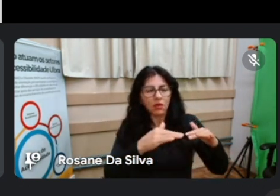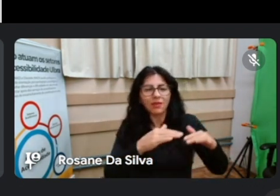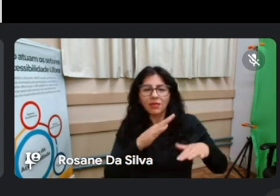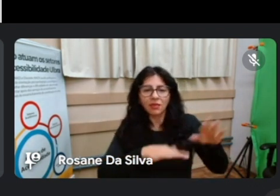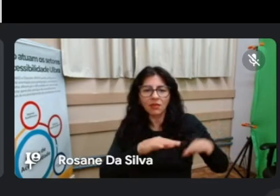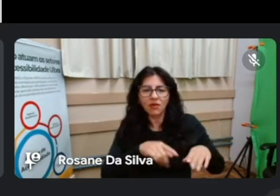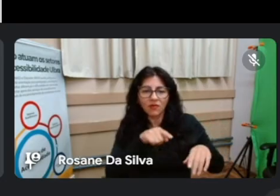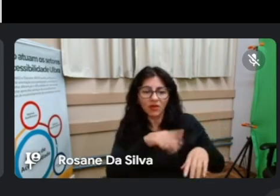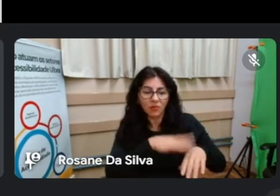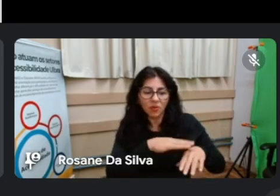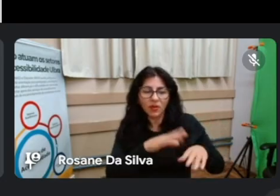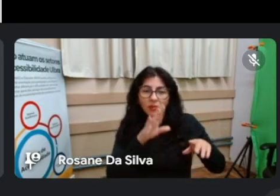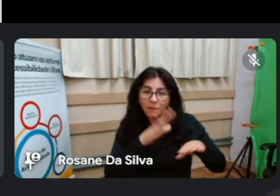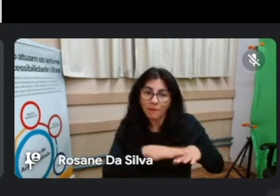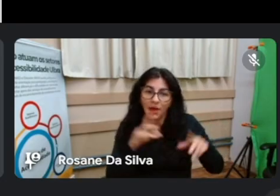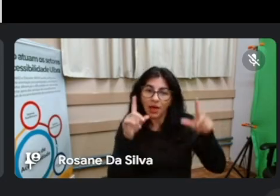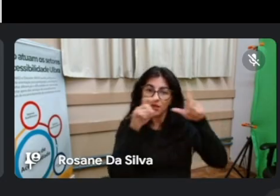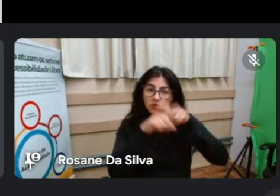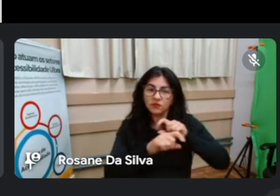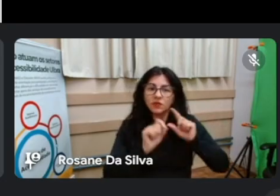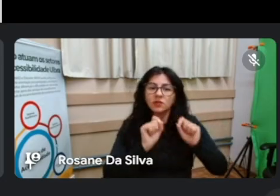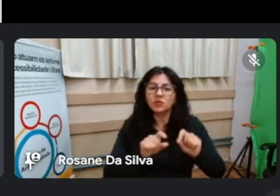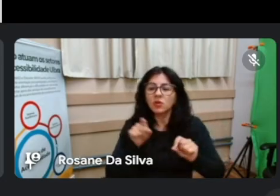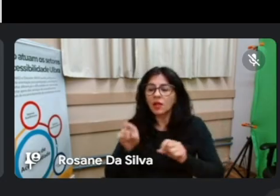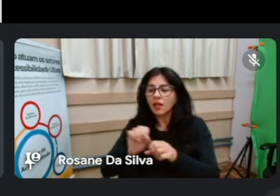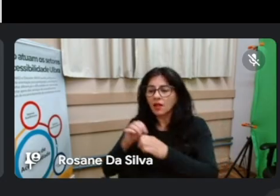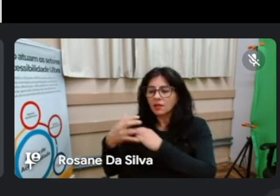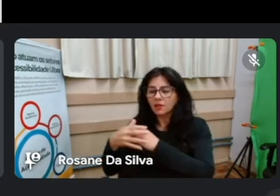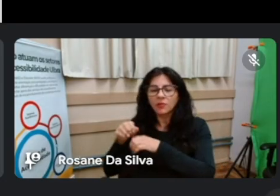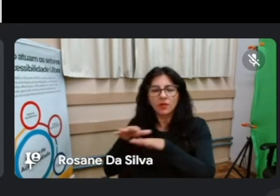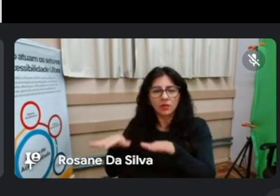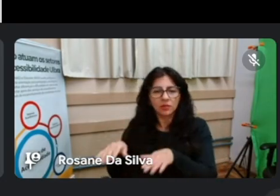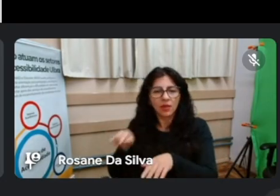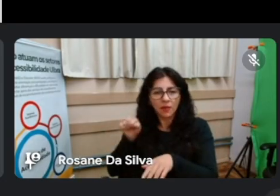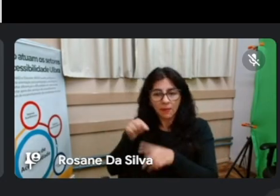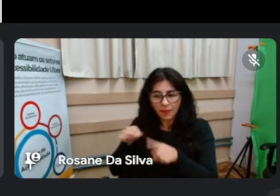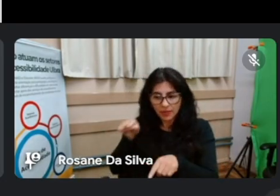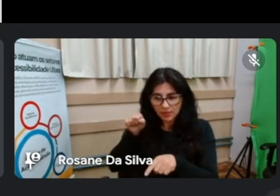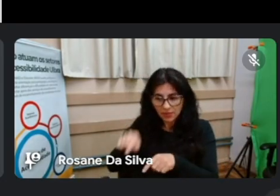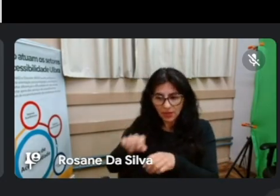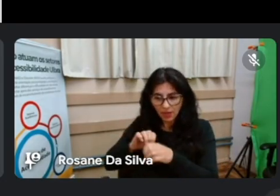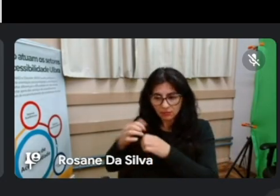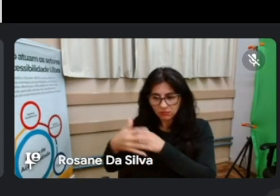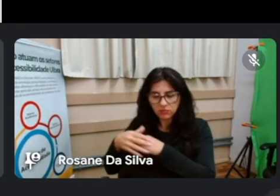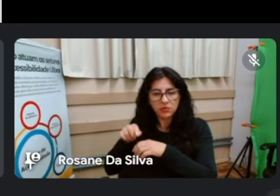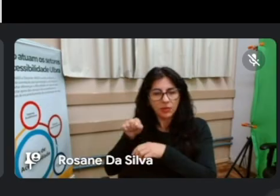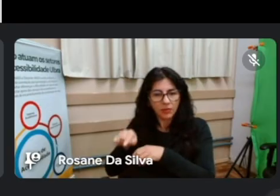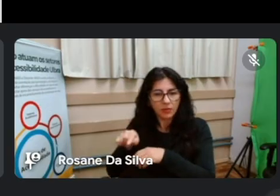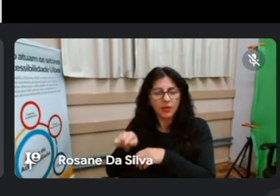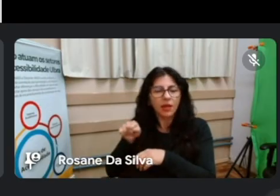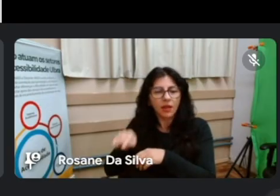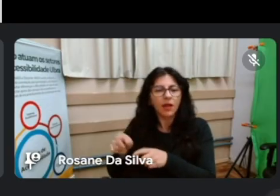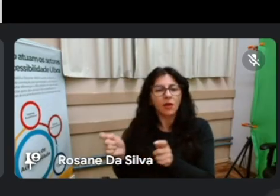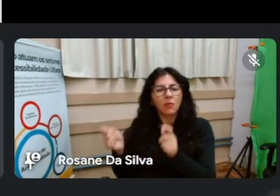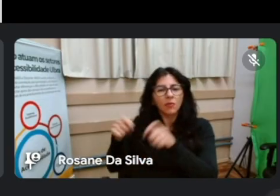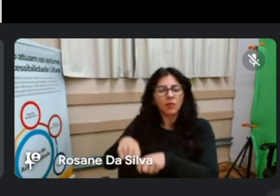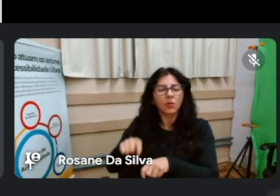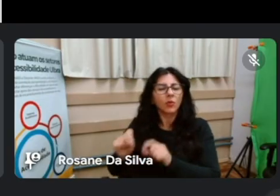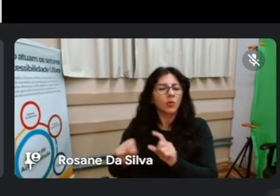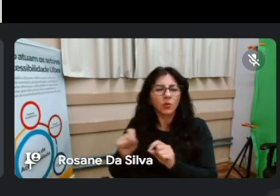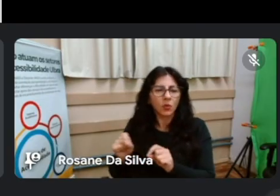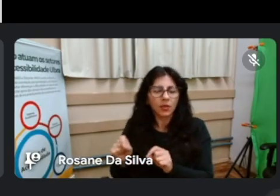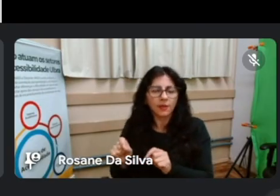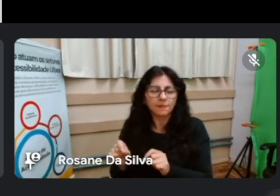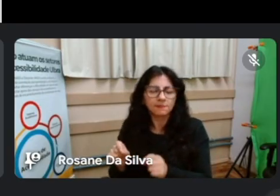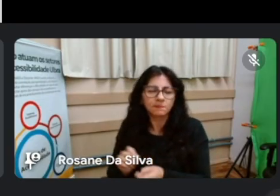pandemia mas efetivamente a pandemia foi um uma possibilidade digamos assim um uma